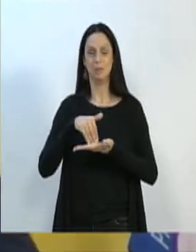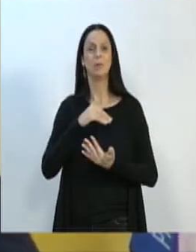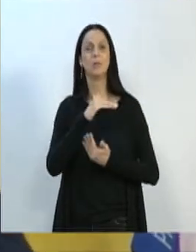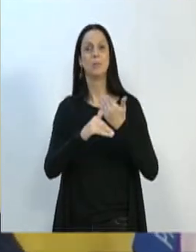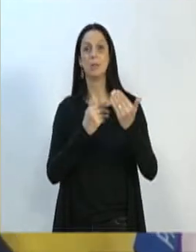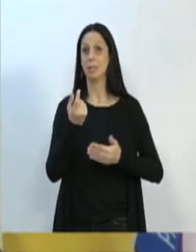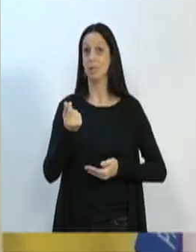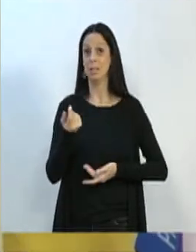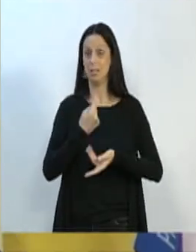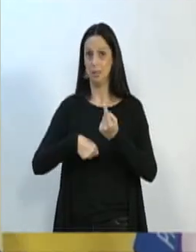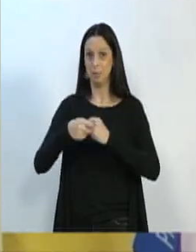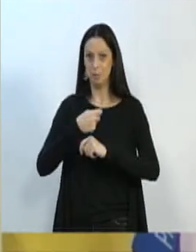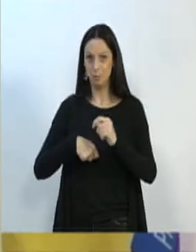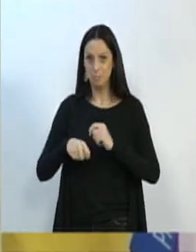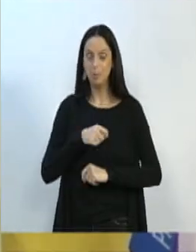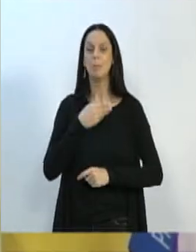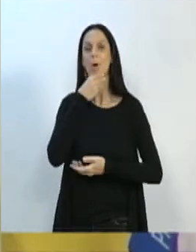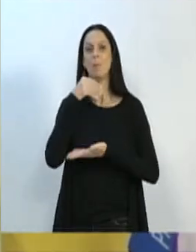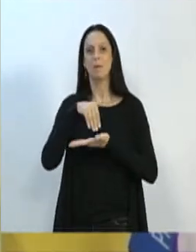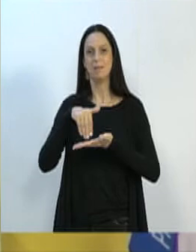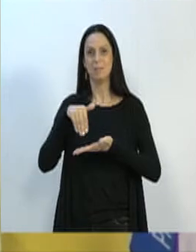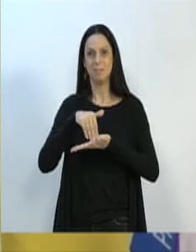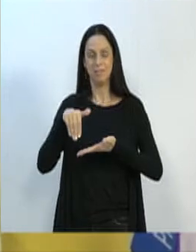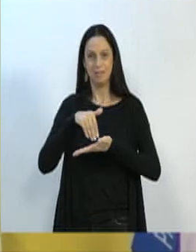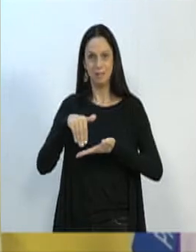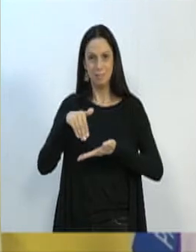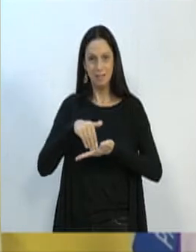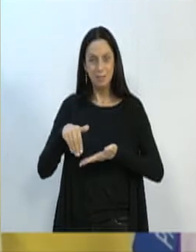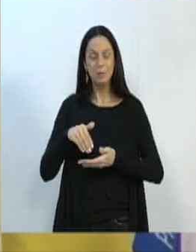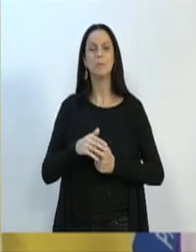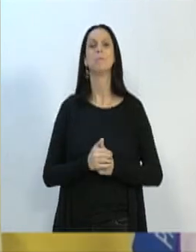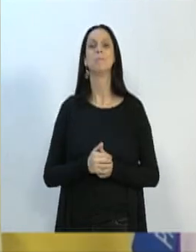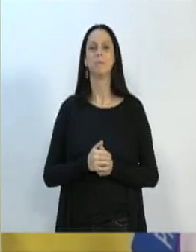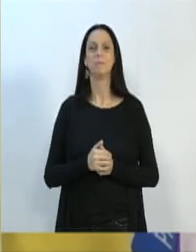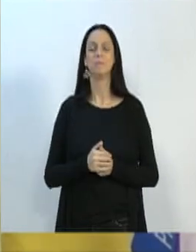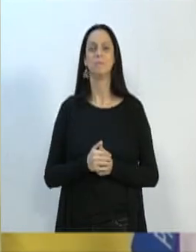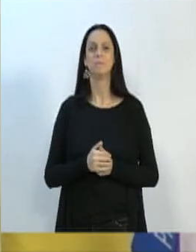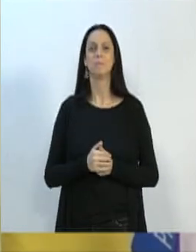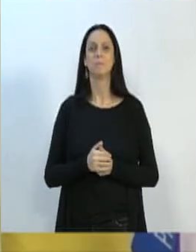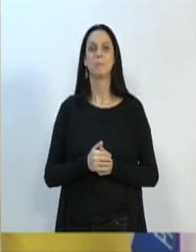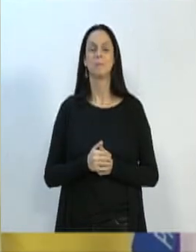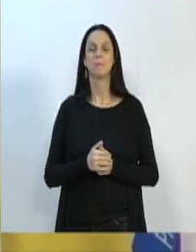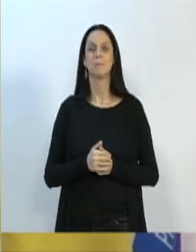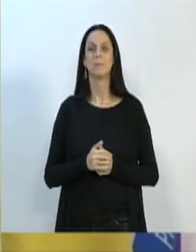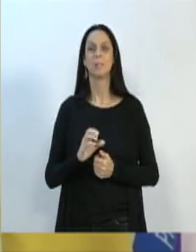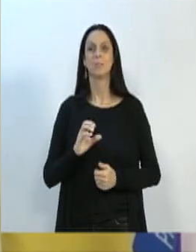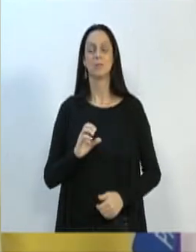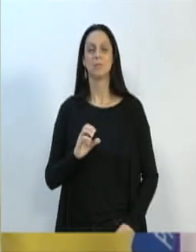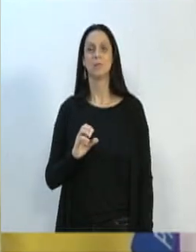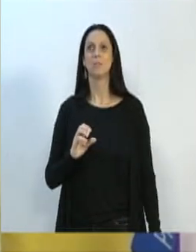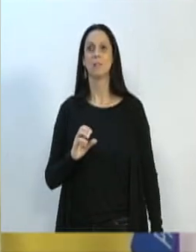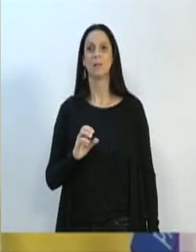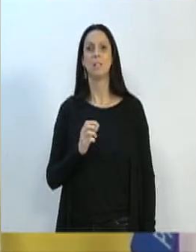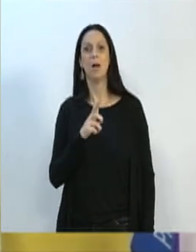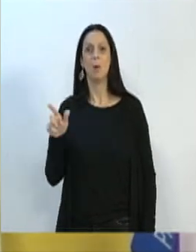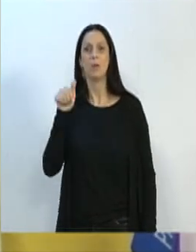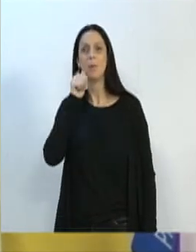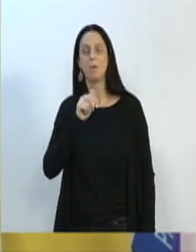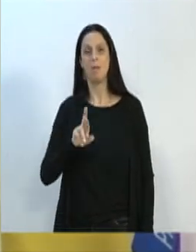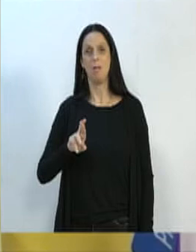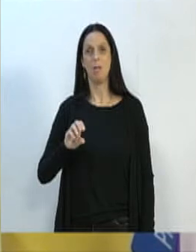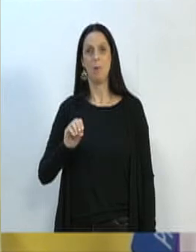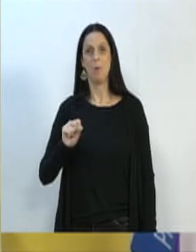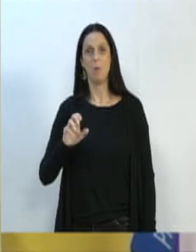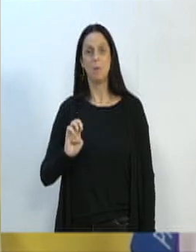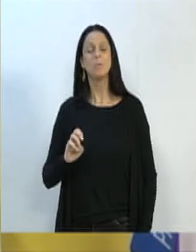econômico ao secretário interino interino Charles Frank e especial a nossa servidora Rose que